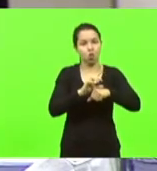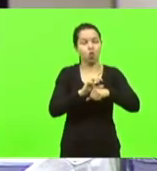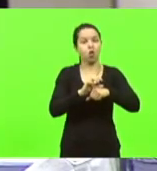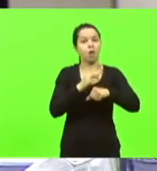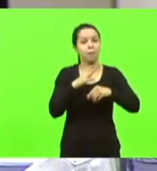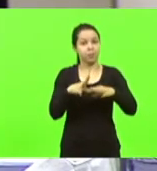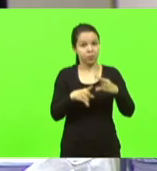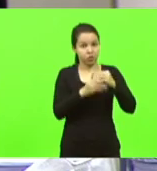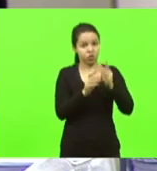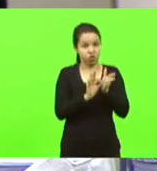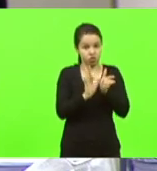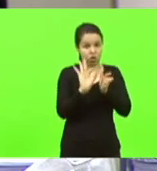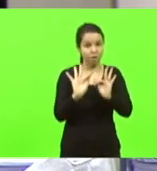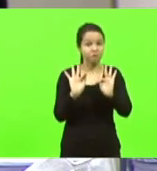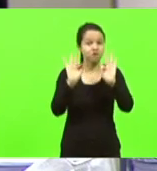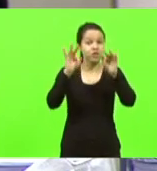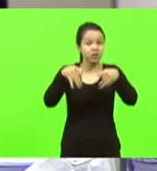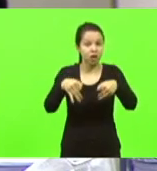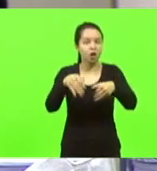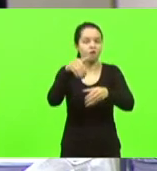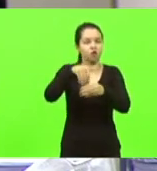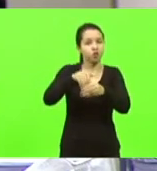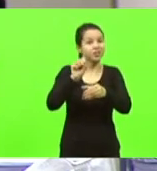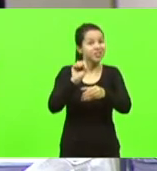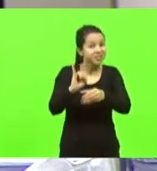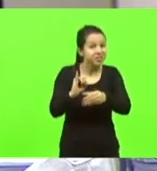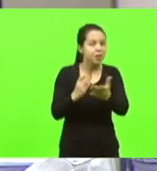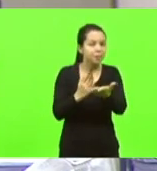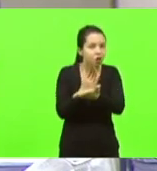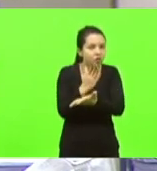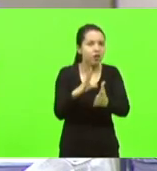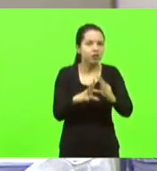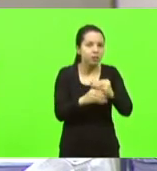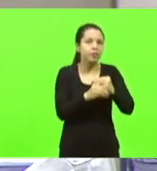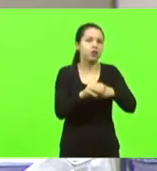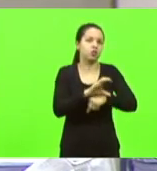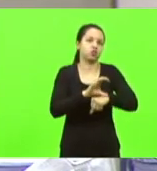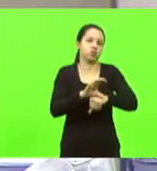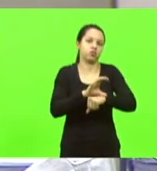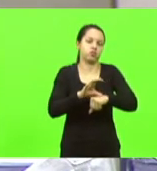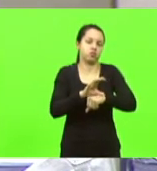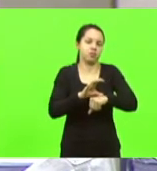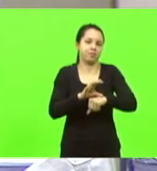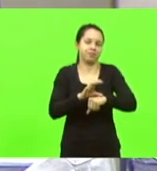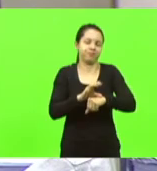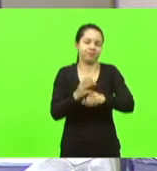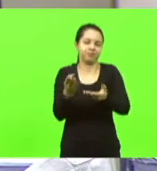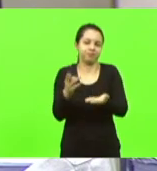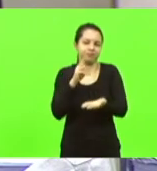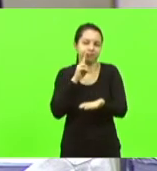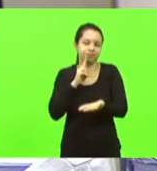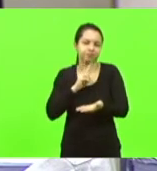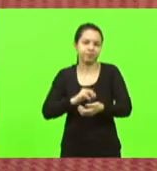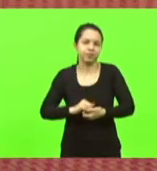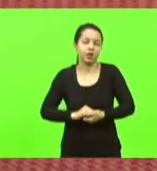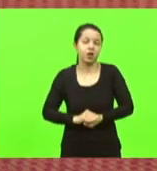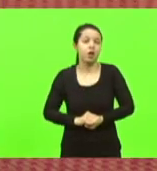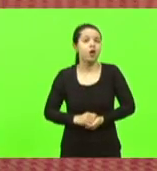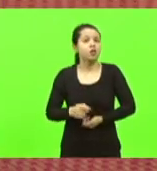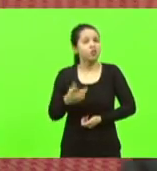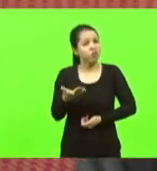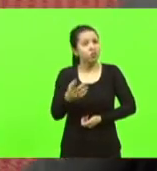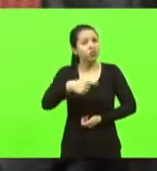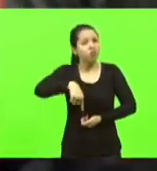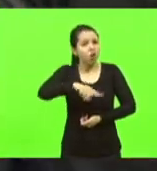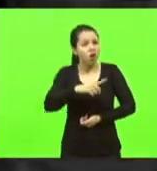final Caso for aprovada a emenda com sono só precisa Nacional sim deve tá de Manaus considerando que eu estou voltando a pé